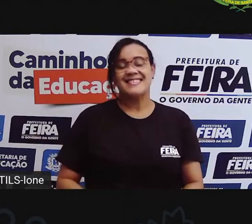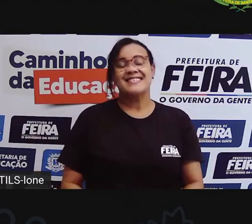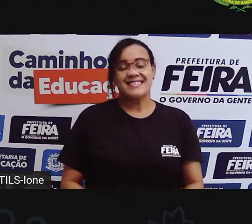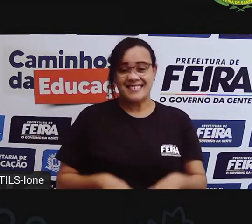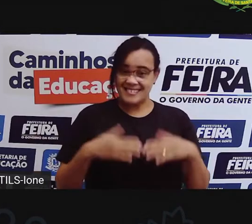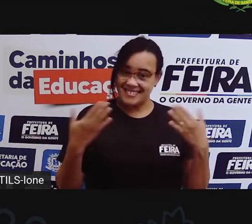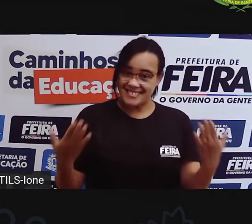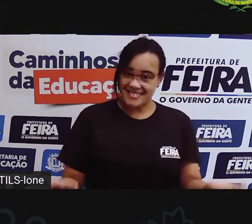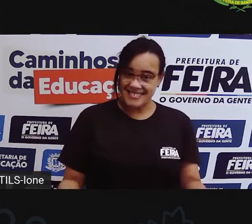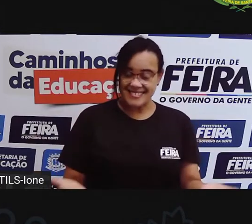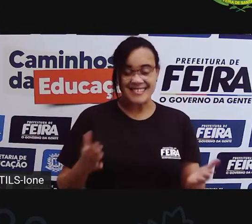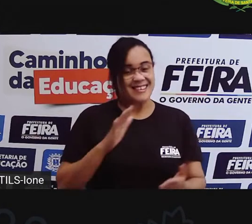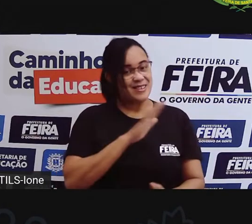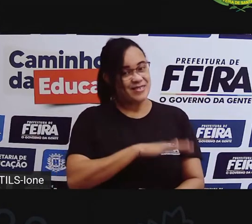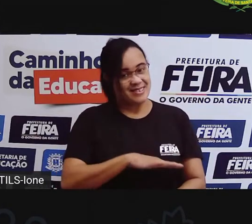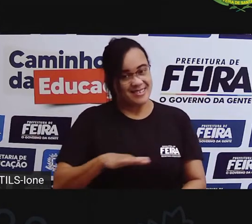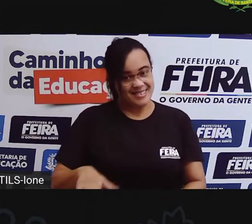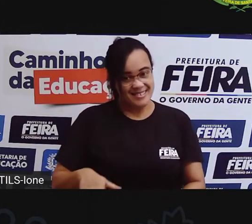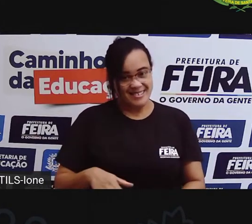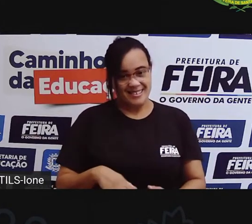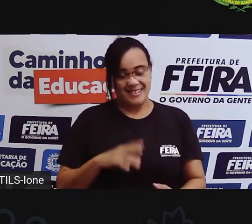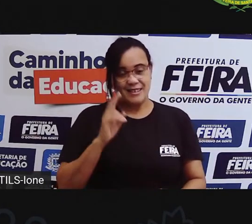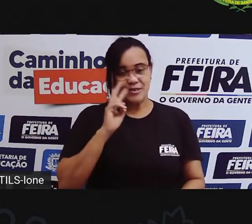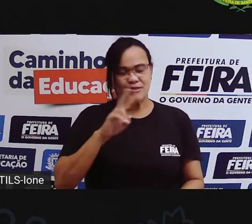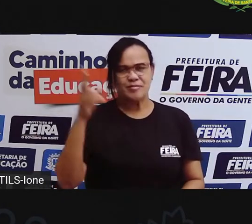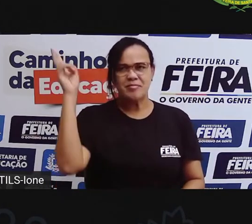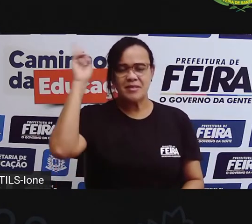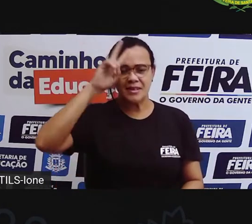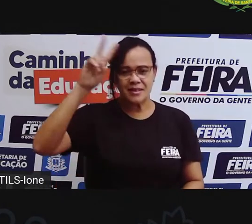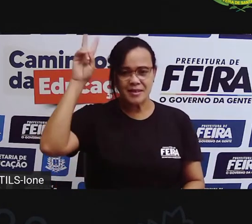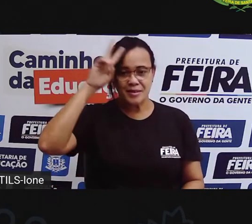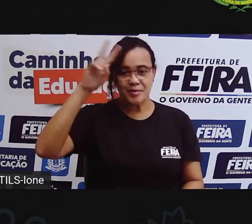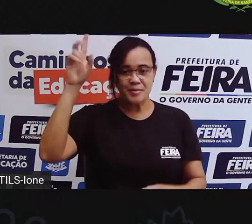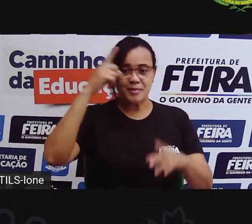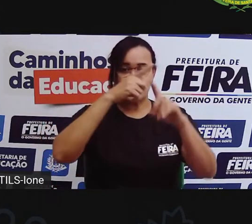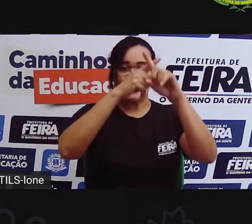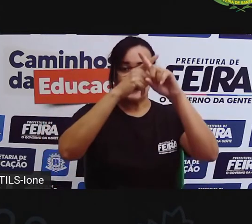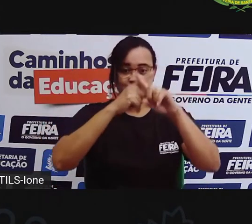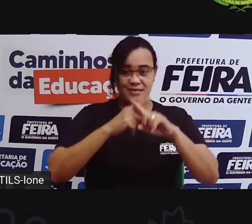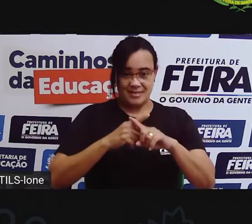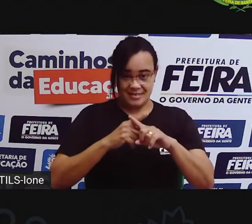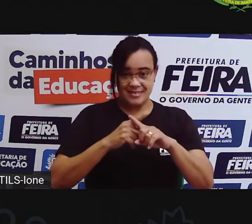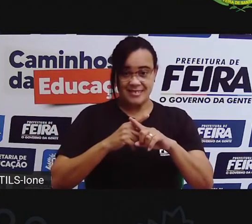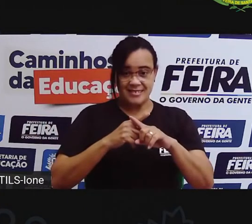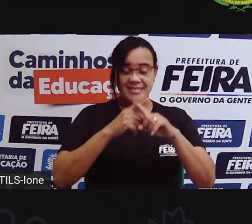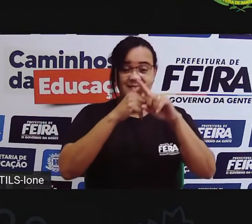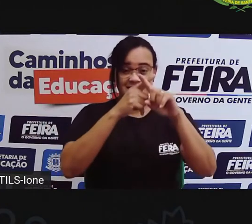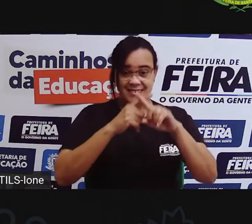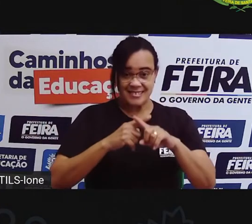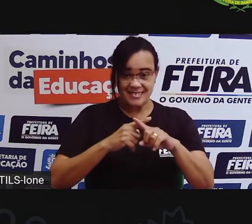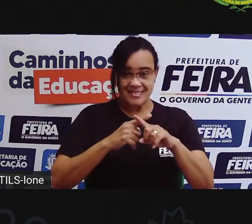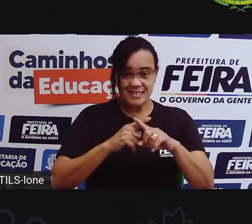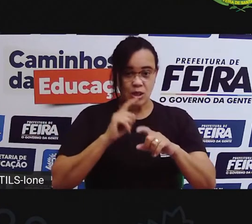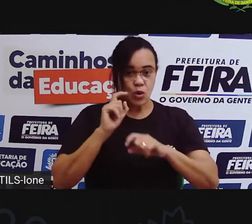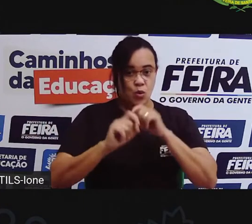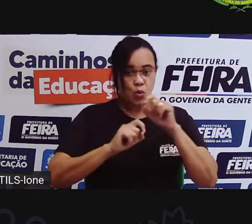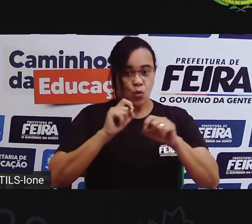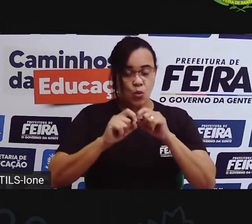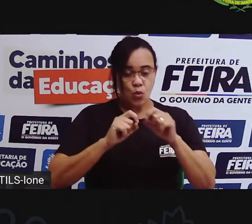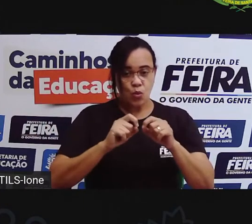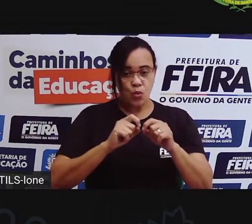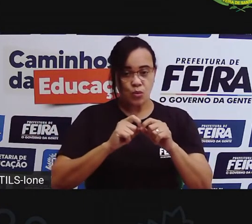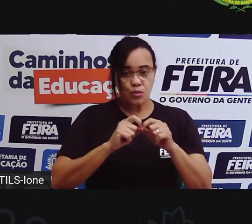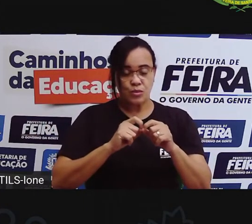Então, meninada, vocês estão lembrados do desafio? Aquele desafio sobre tocar com o ar